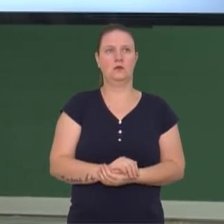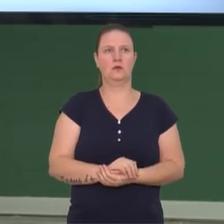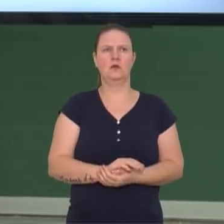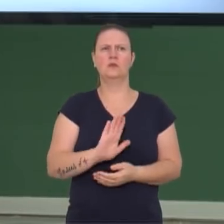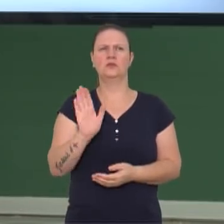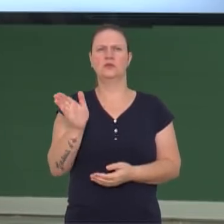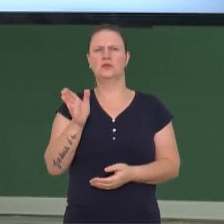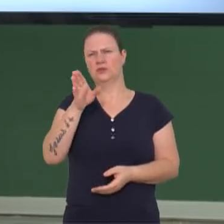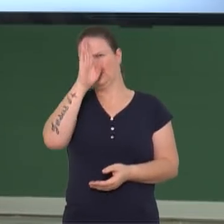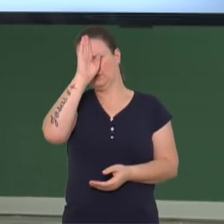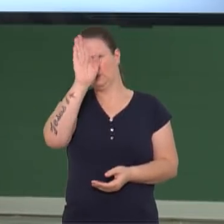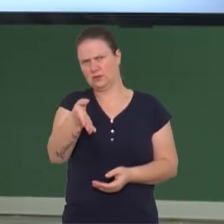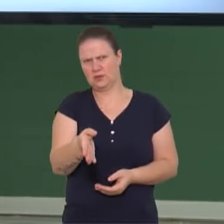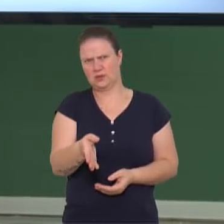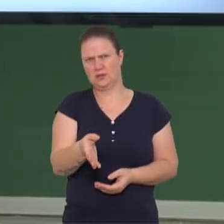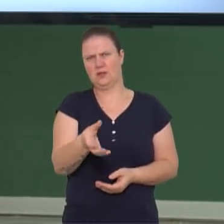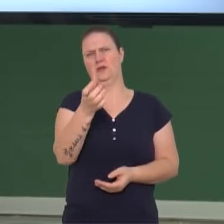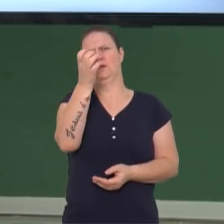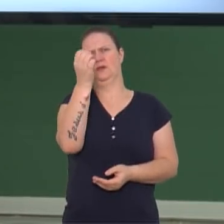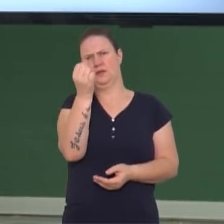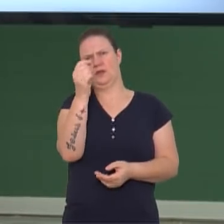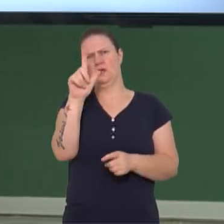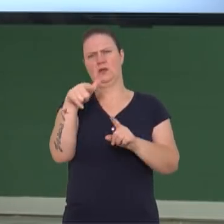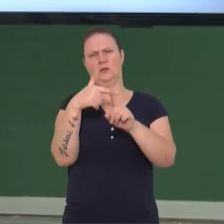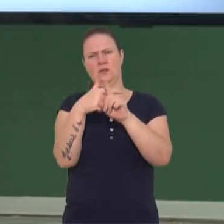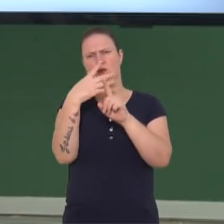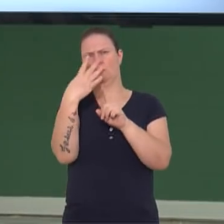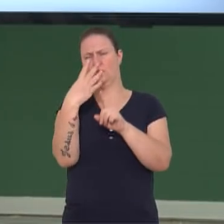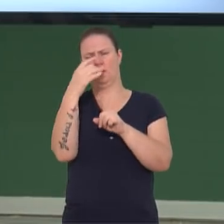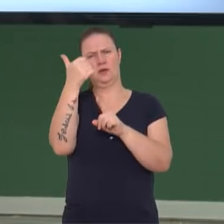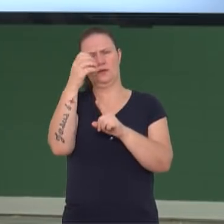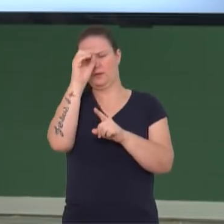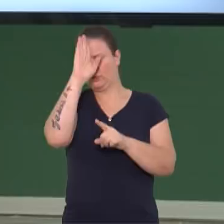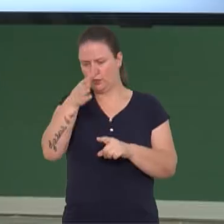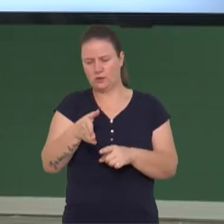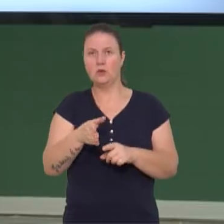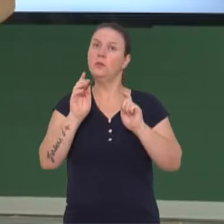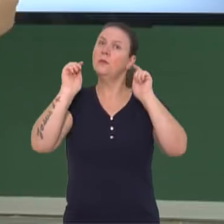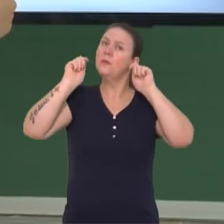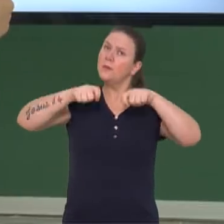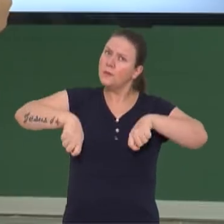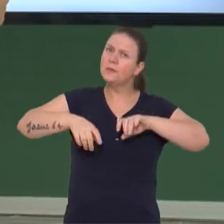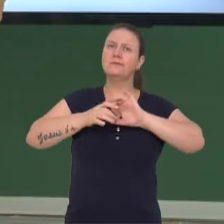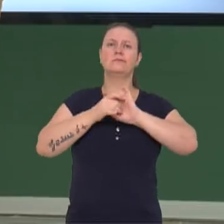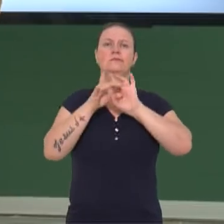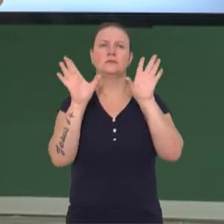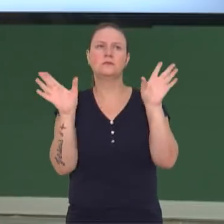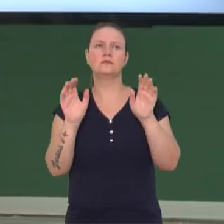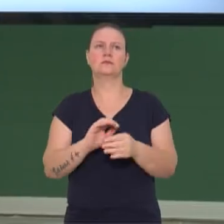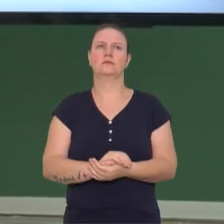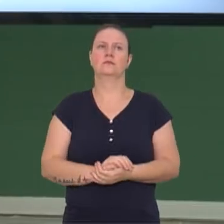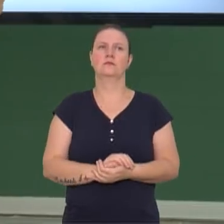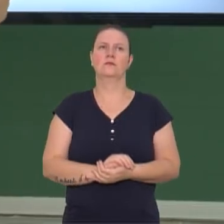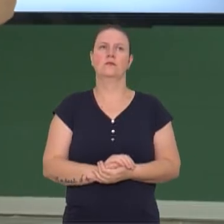já não posso somar o 6 com 4 para dar 10? Pode, olha, 10 com mais 1, 11.